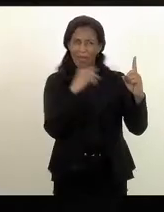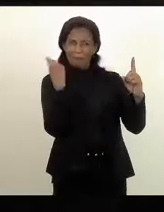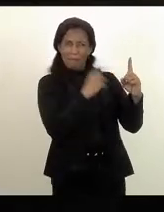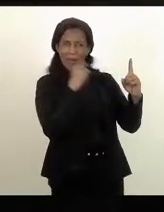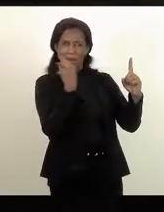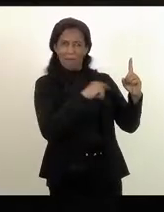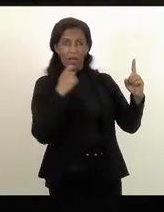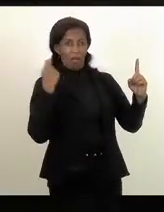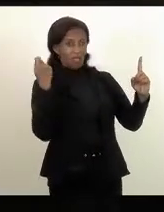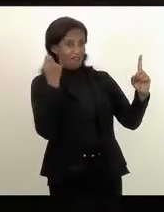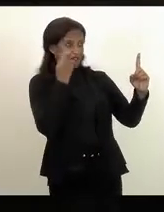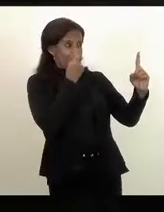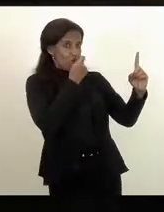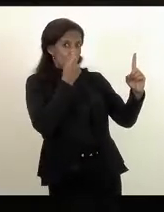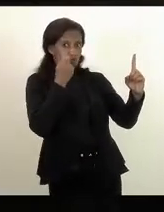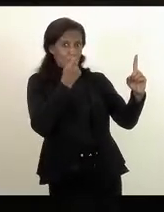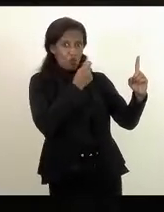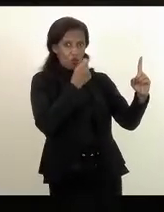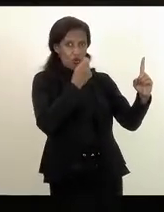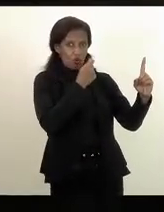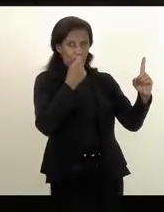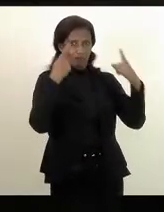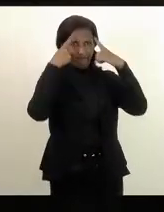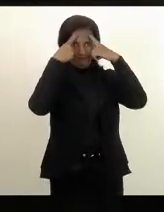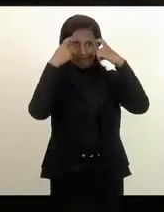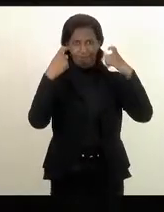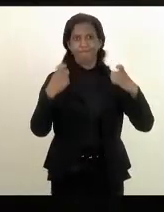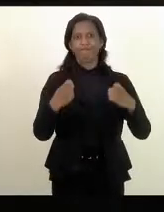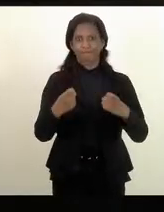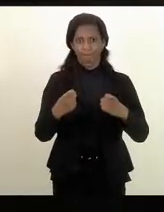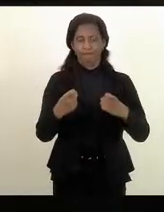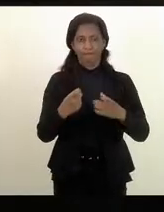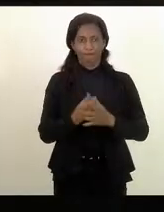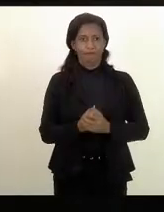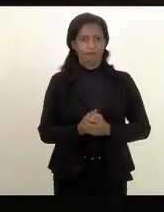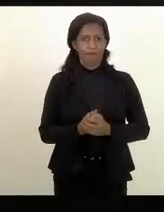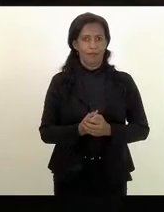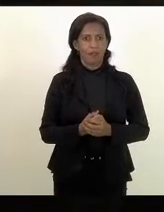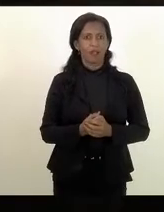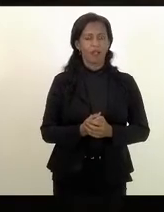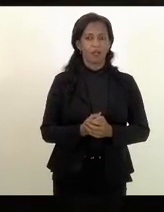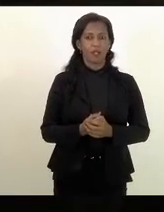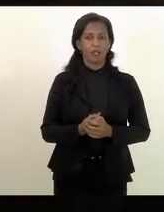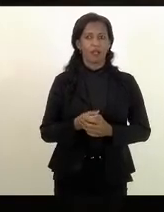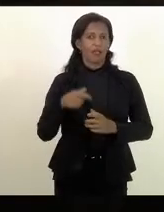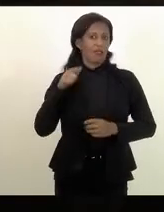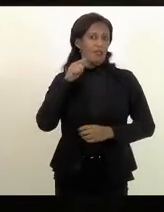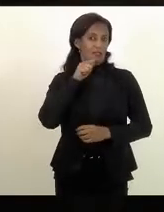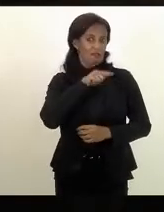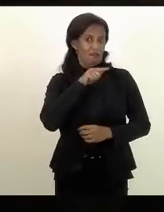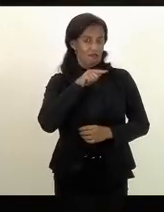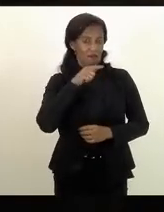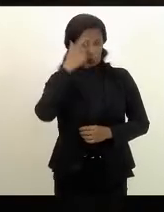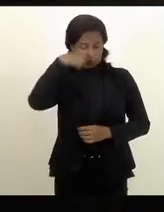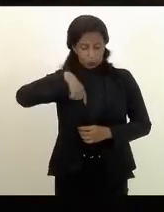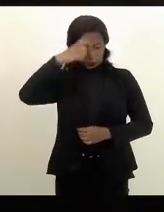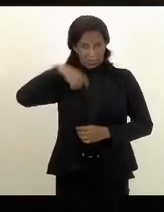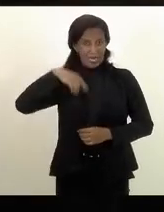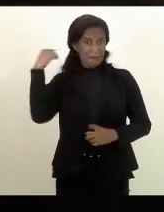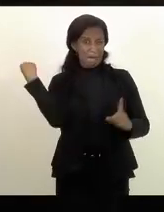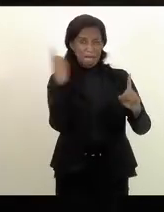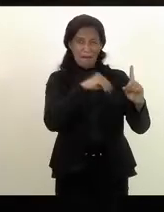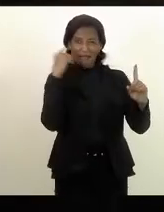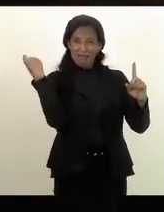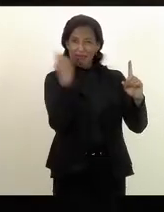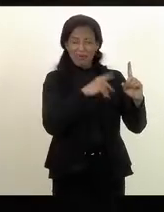filmado flagrado com agressões e não ele não ele espancou